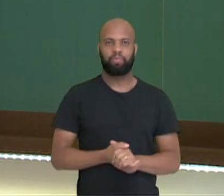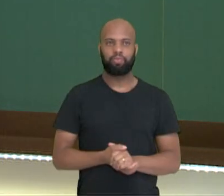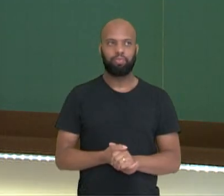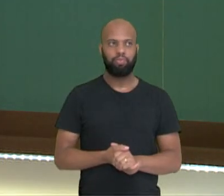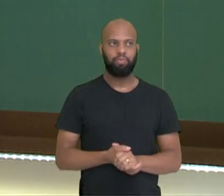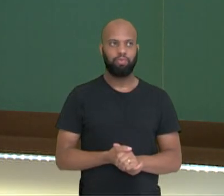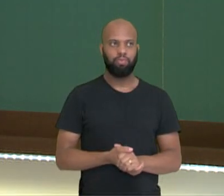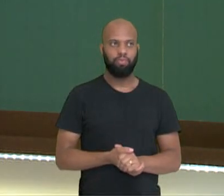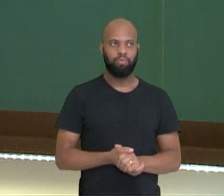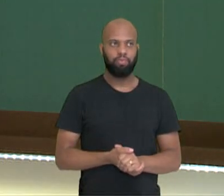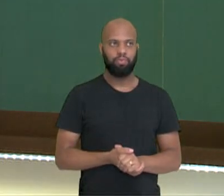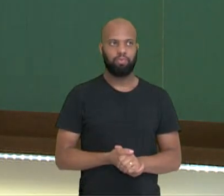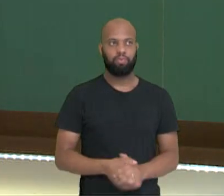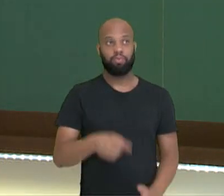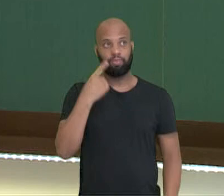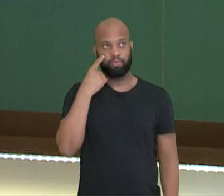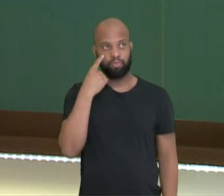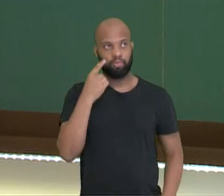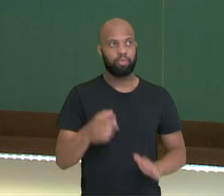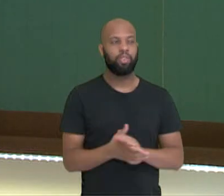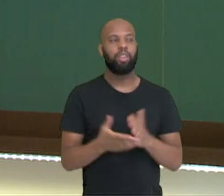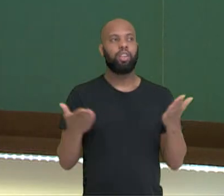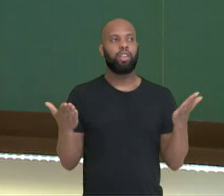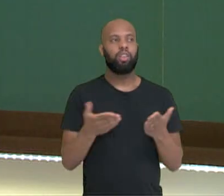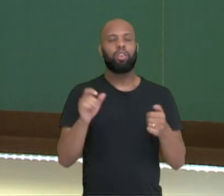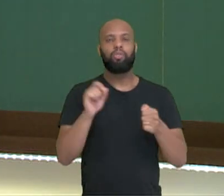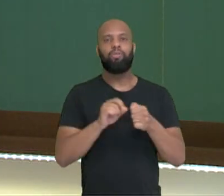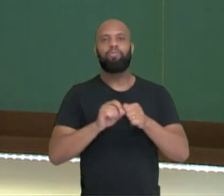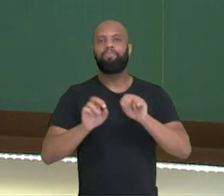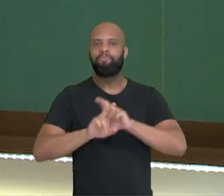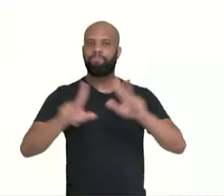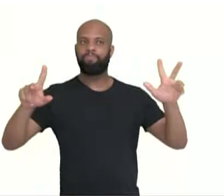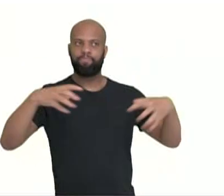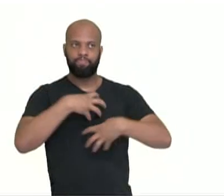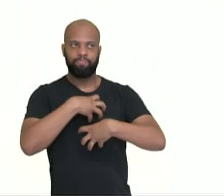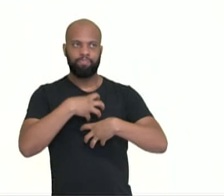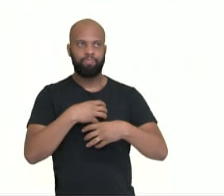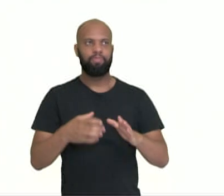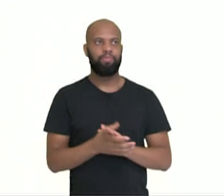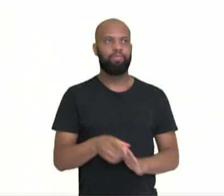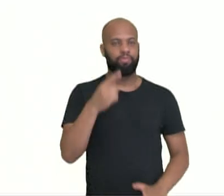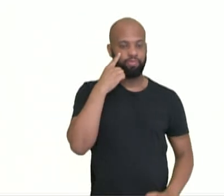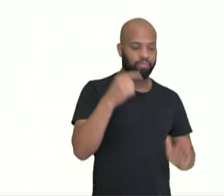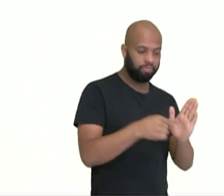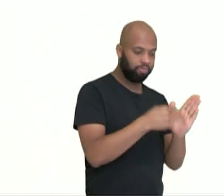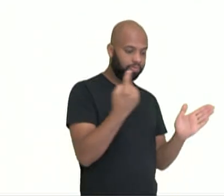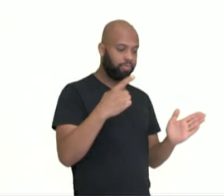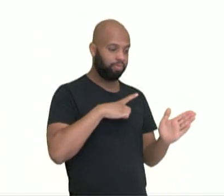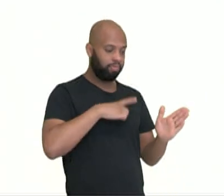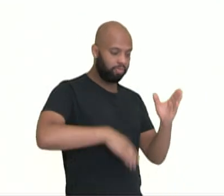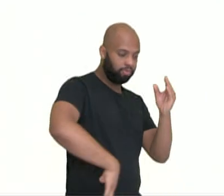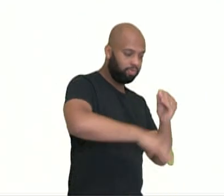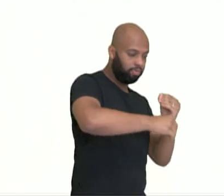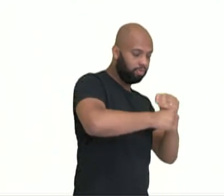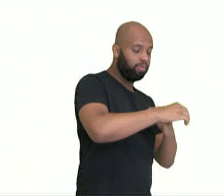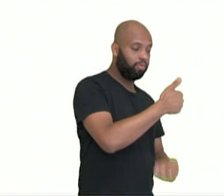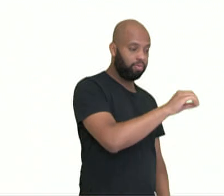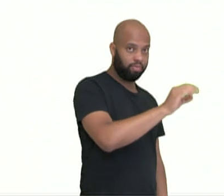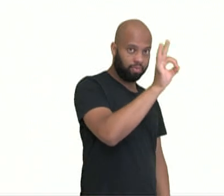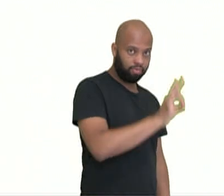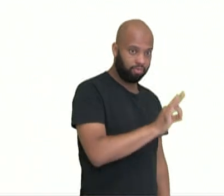Legal? Vamos lá. Vamos fazer diferente então. Vamos acrescentar primeiro o aumento de